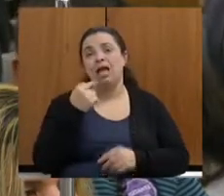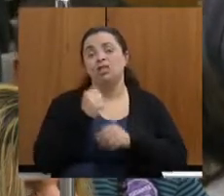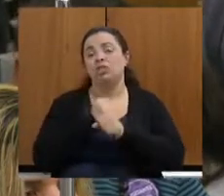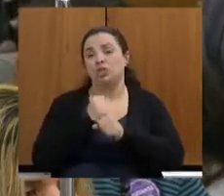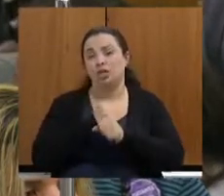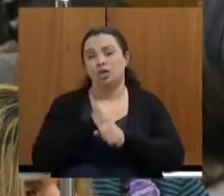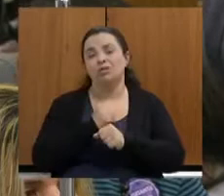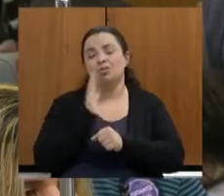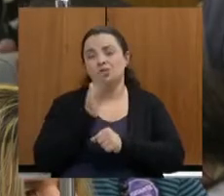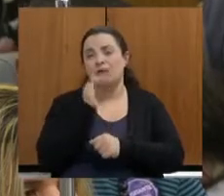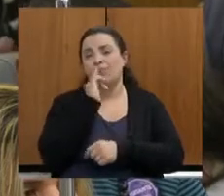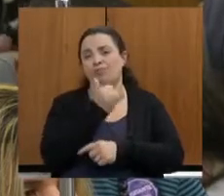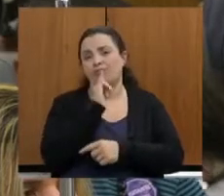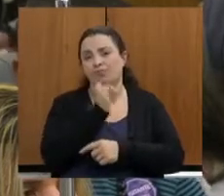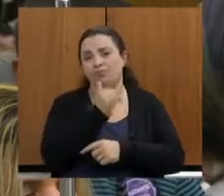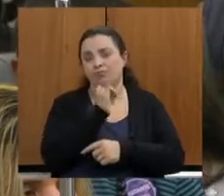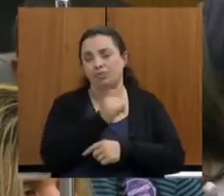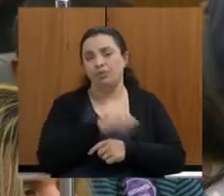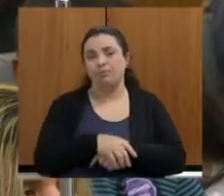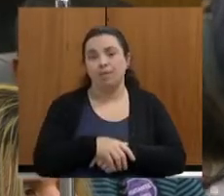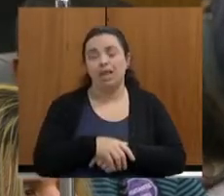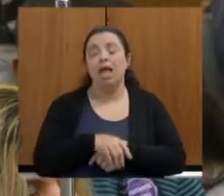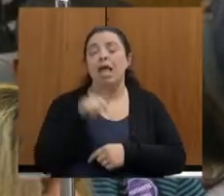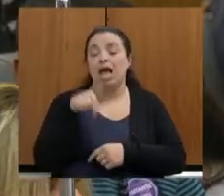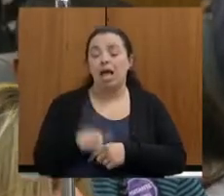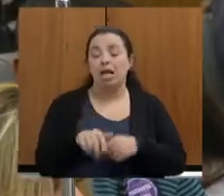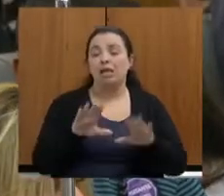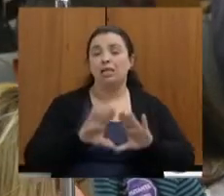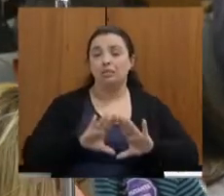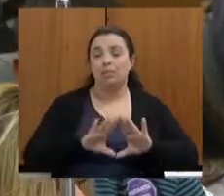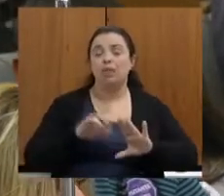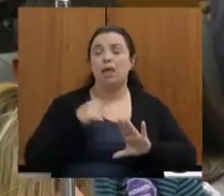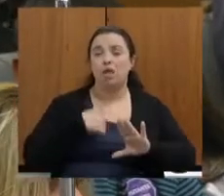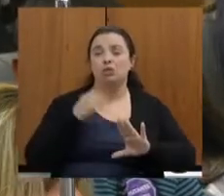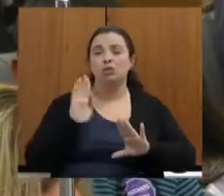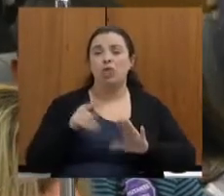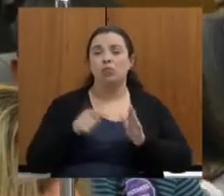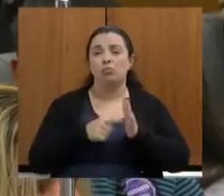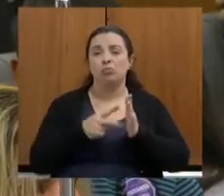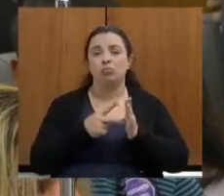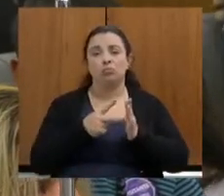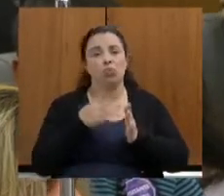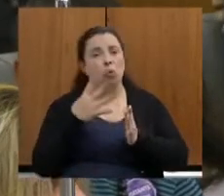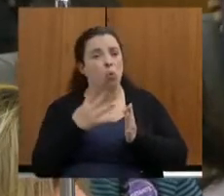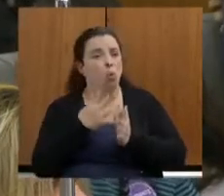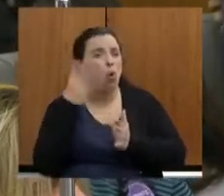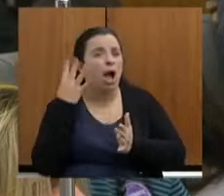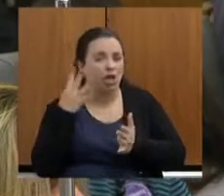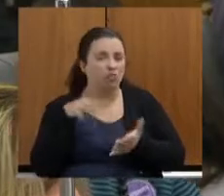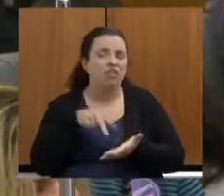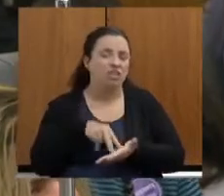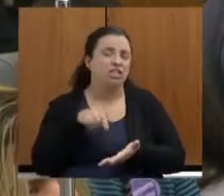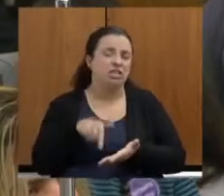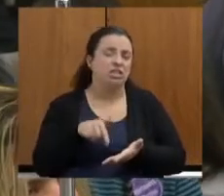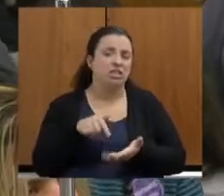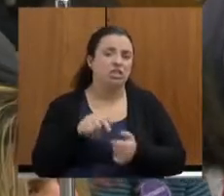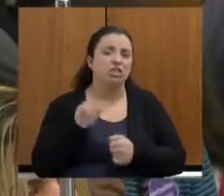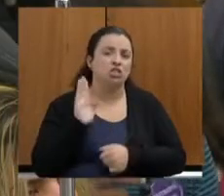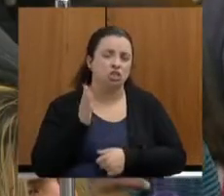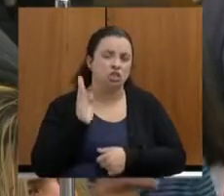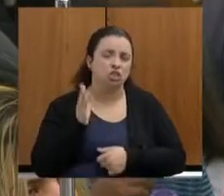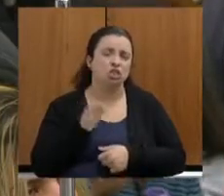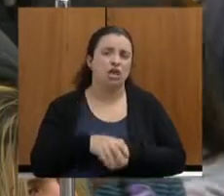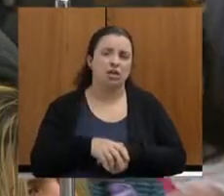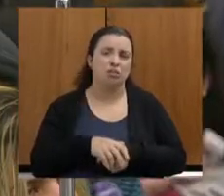completar então aqui mesmo nessa Assembleia eu já tive aqui umas três quatro vezes nós já tivemos